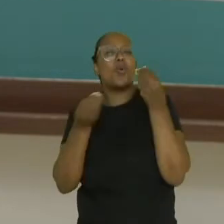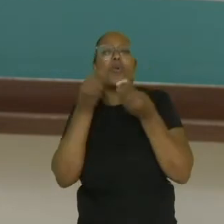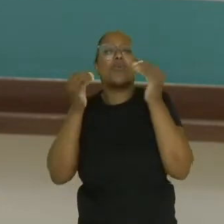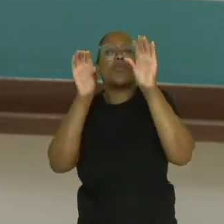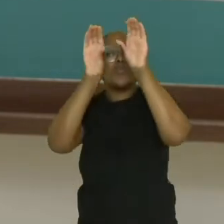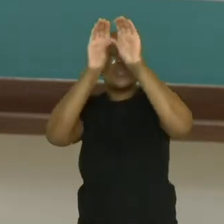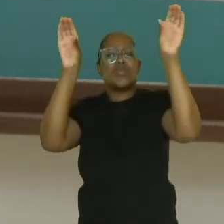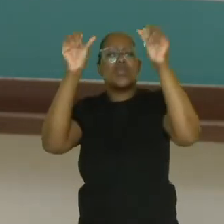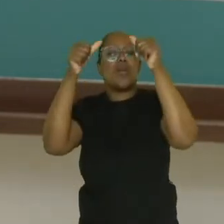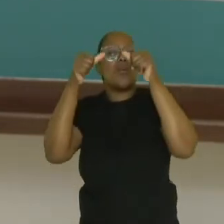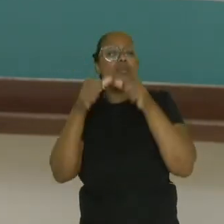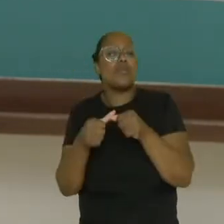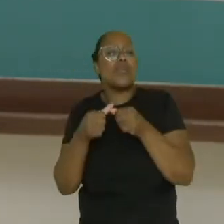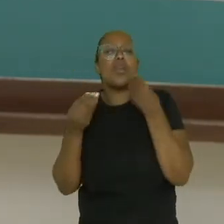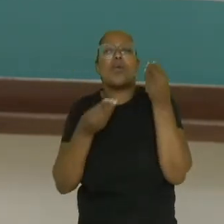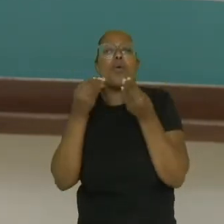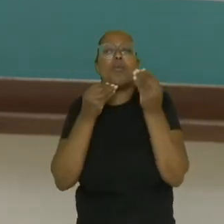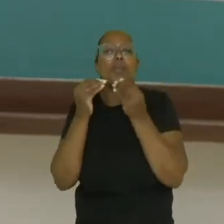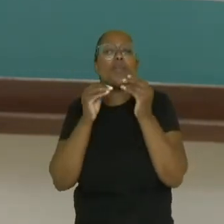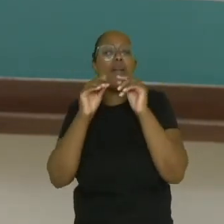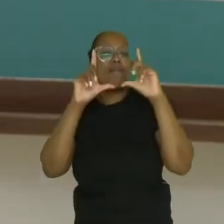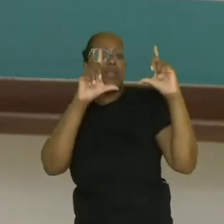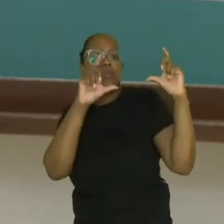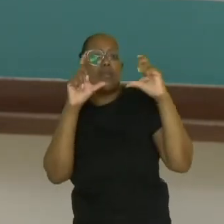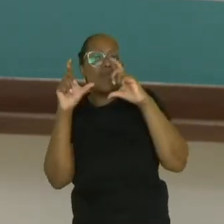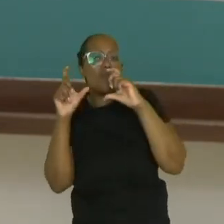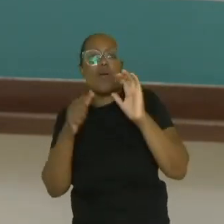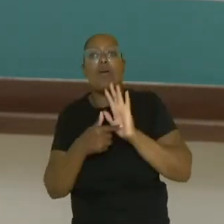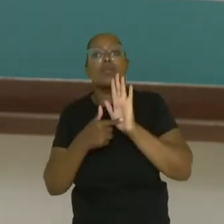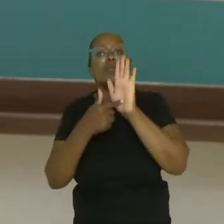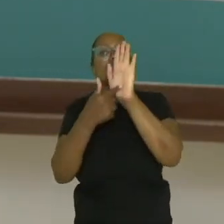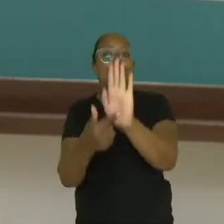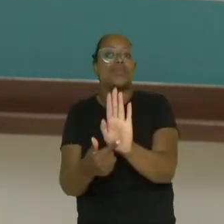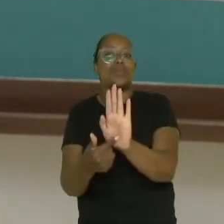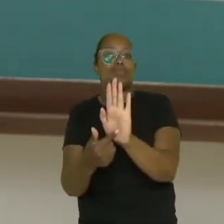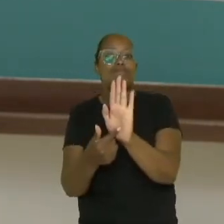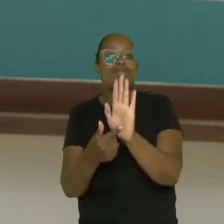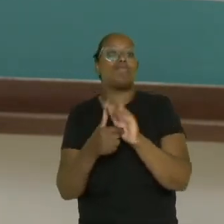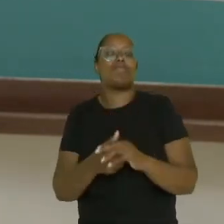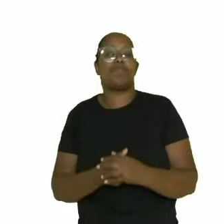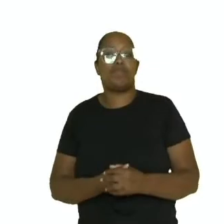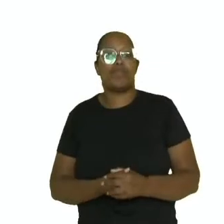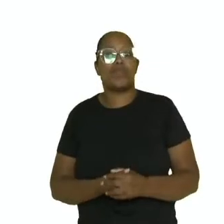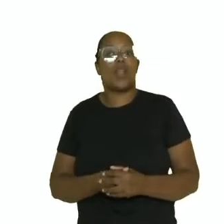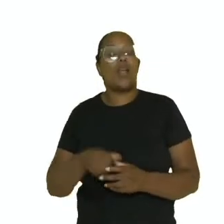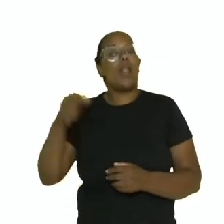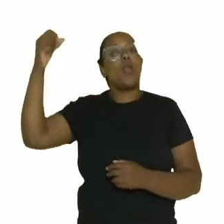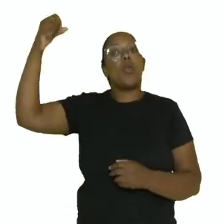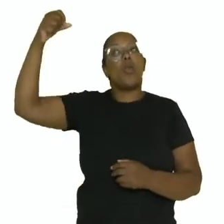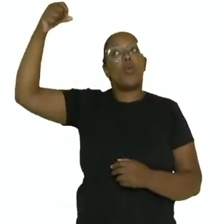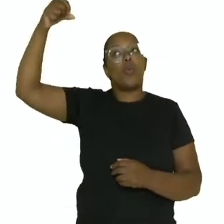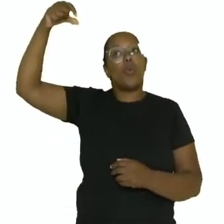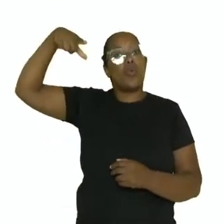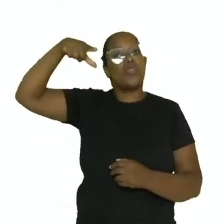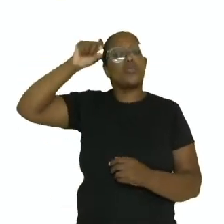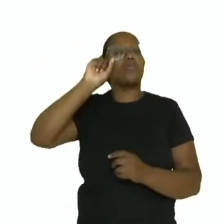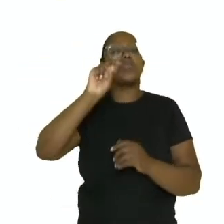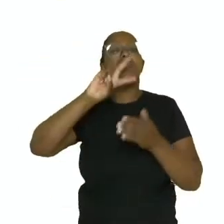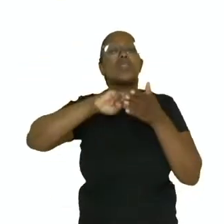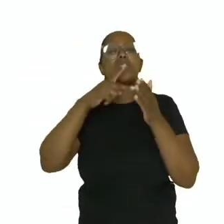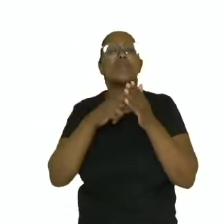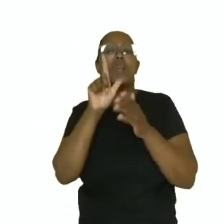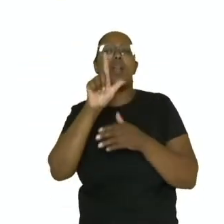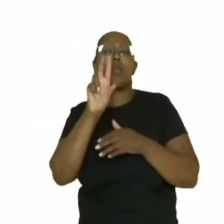em reproduzir esta imagem a partir do seu visual? Bom, luz. O que é luz? É